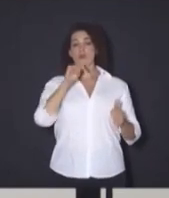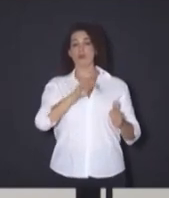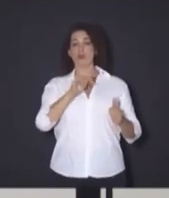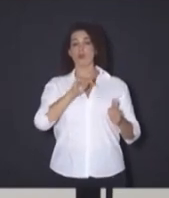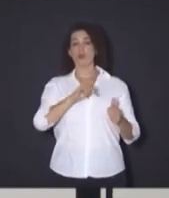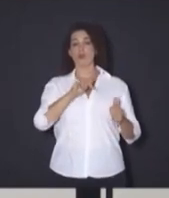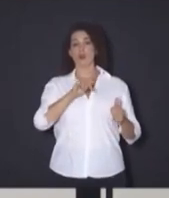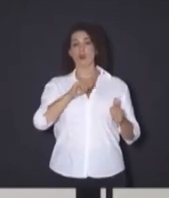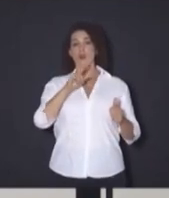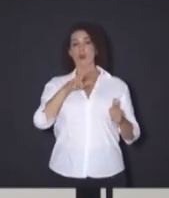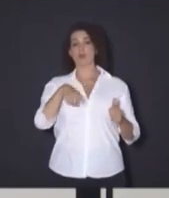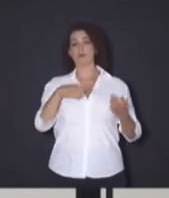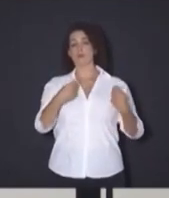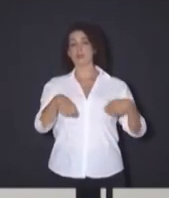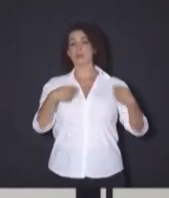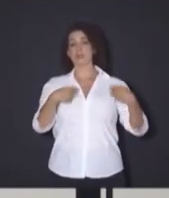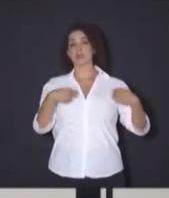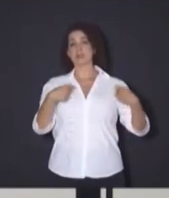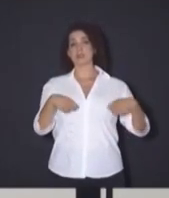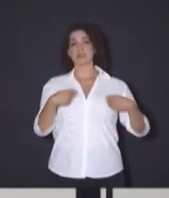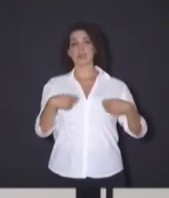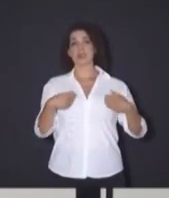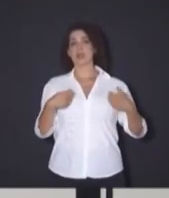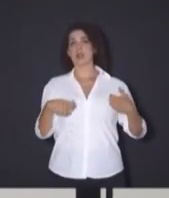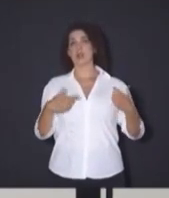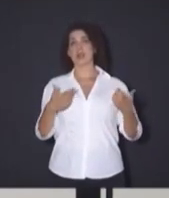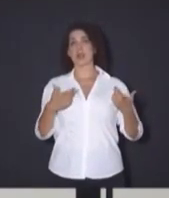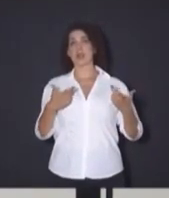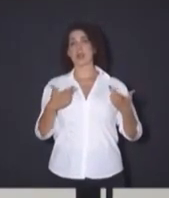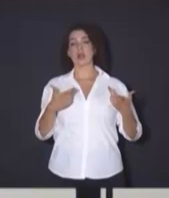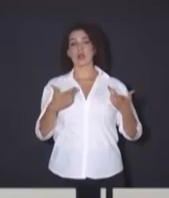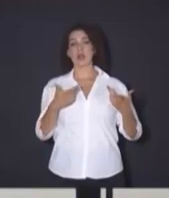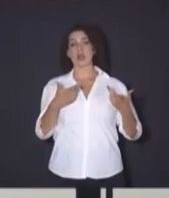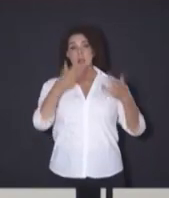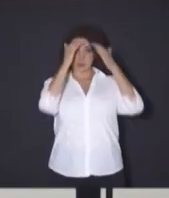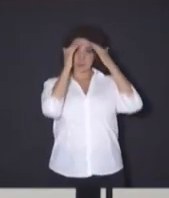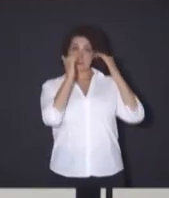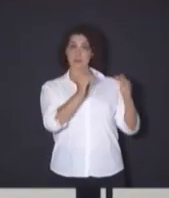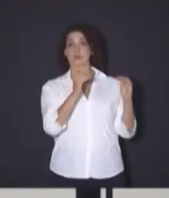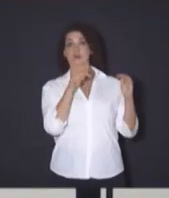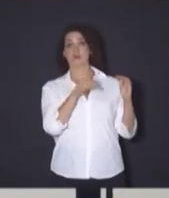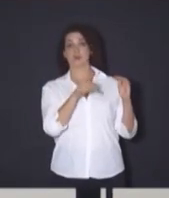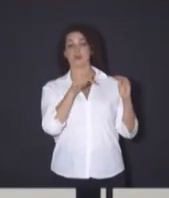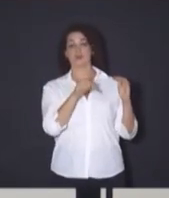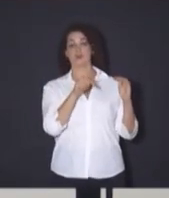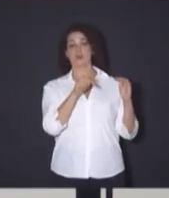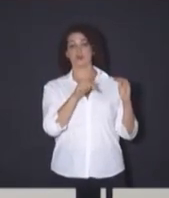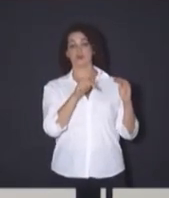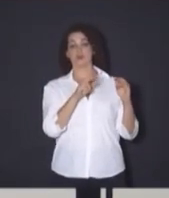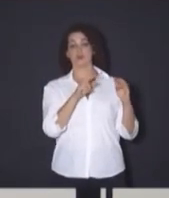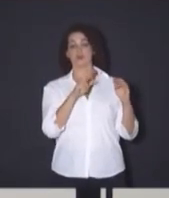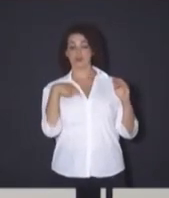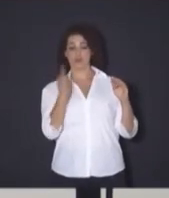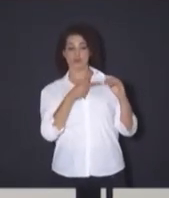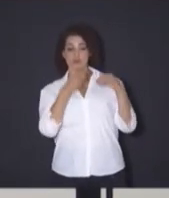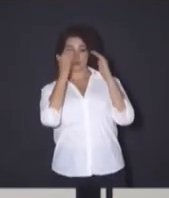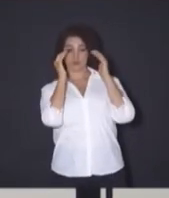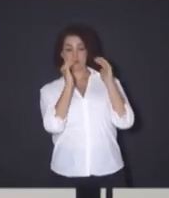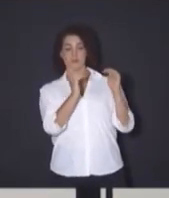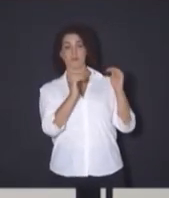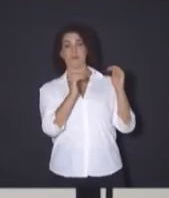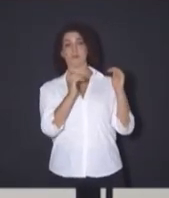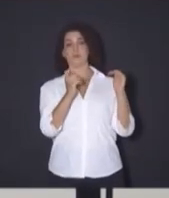de merecer um certo respeito por parte da gente, e as